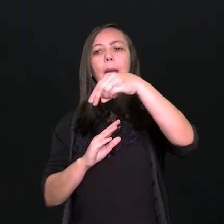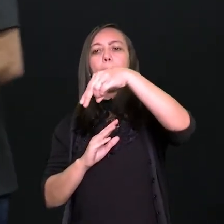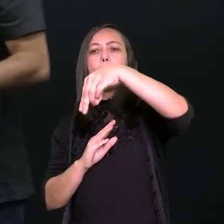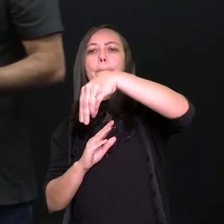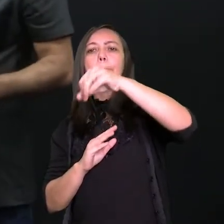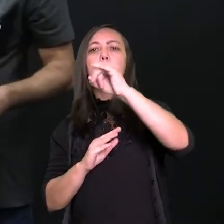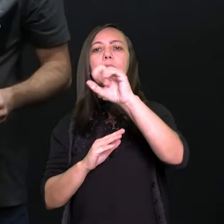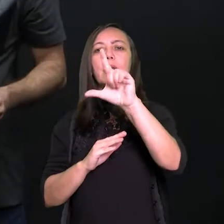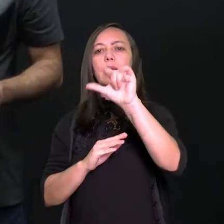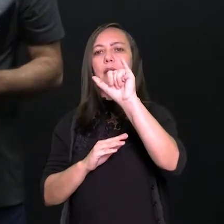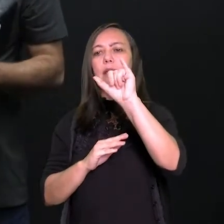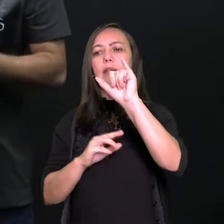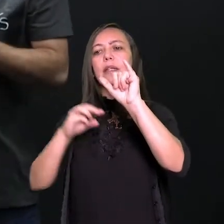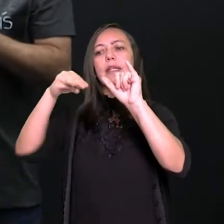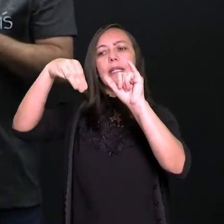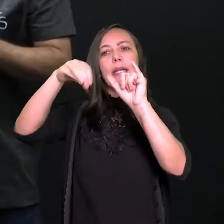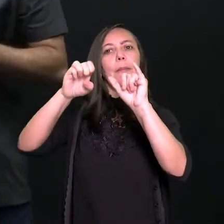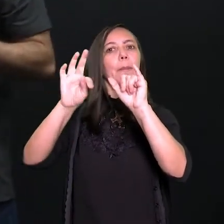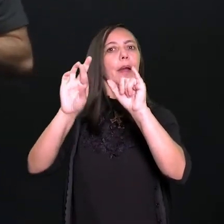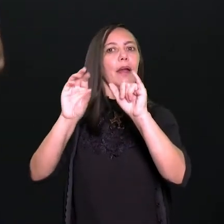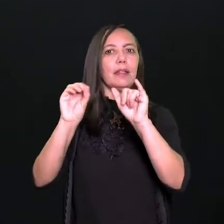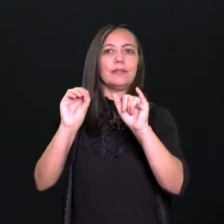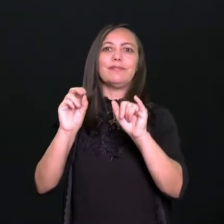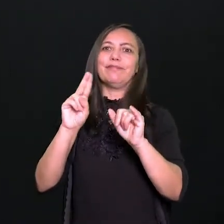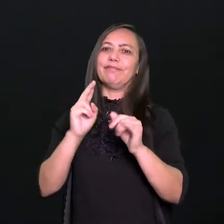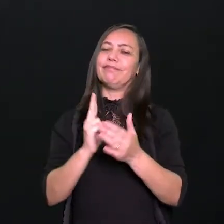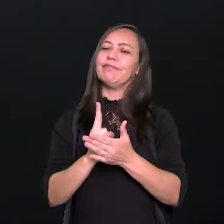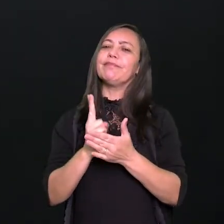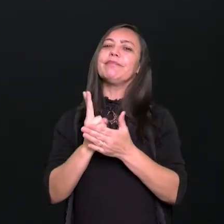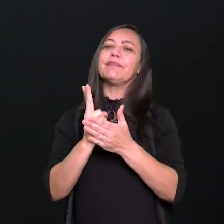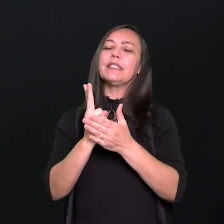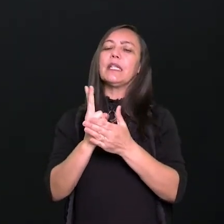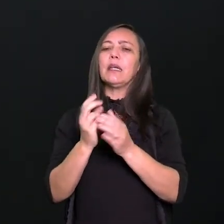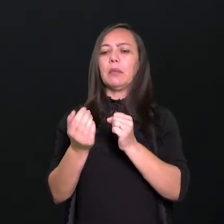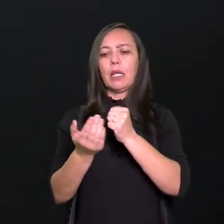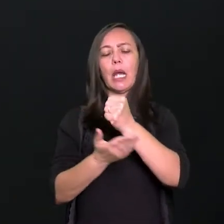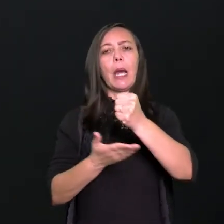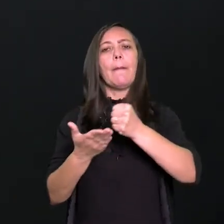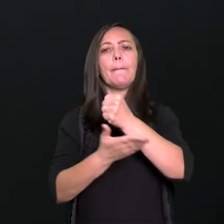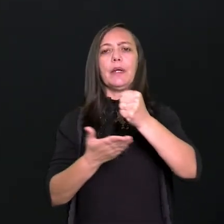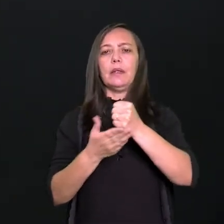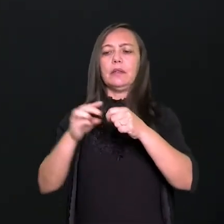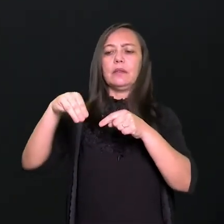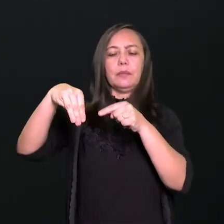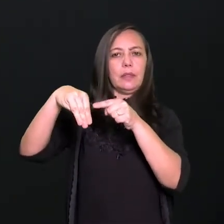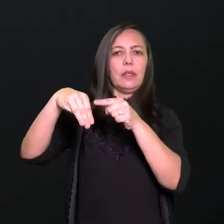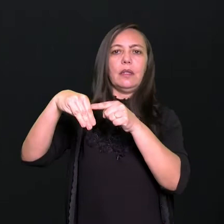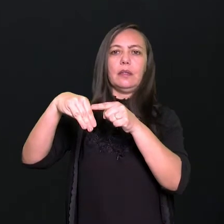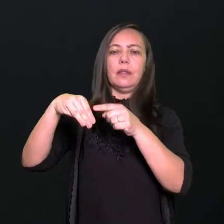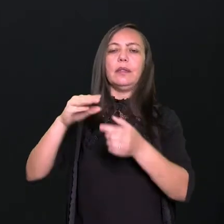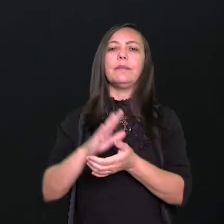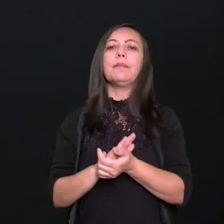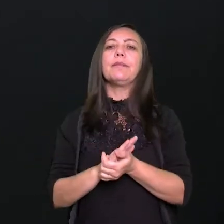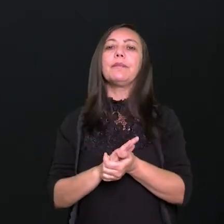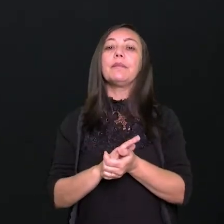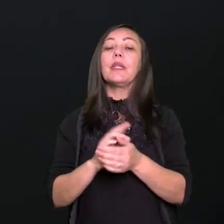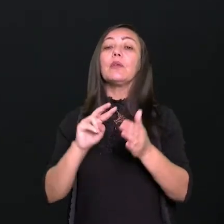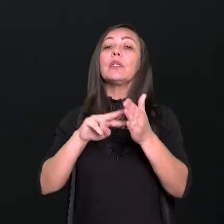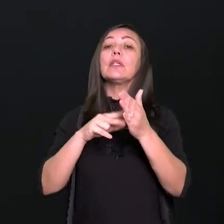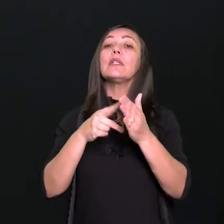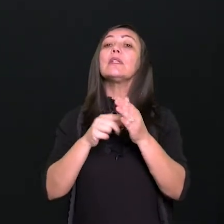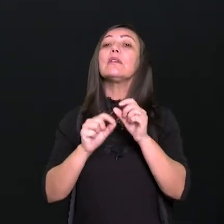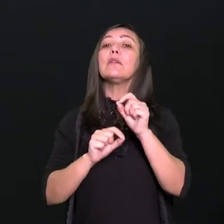Milímetro, milímetro, tá? Por isso que o metro é a base de tudo, perfeito? Agora, o